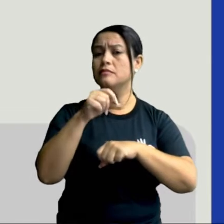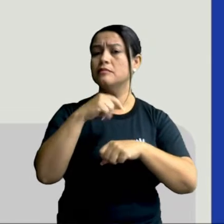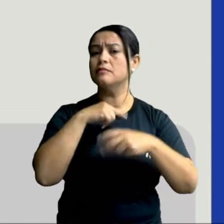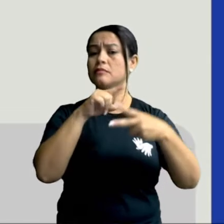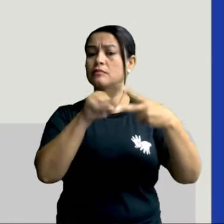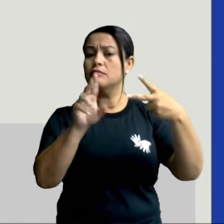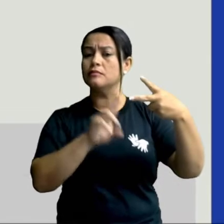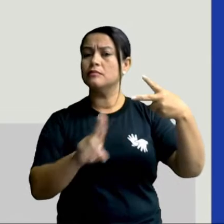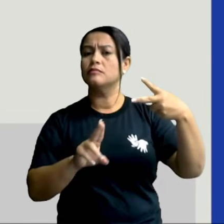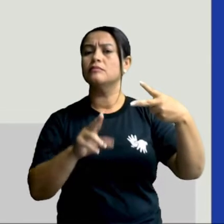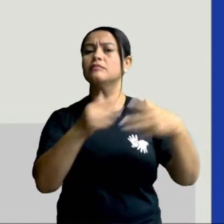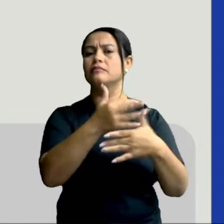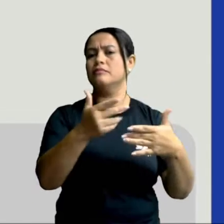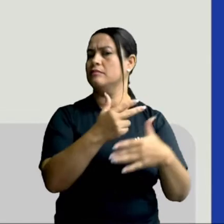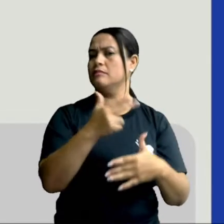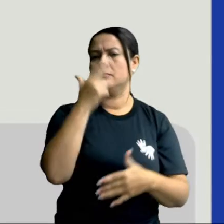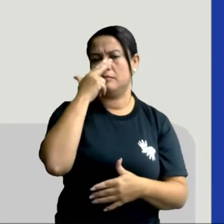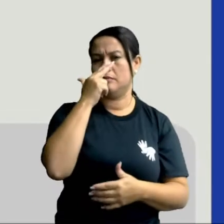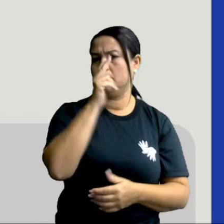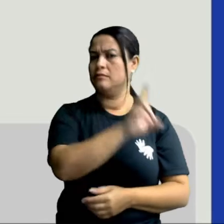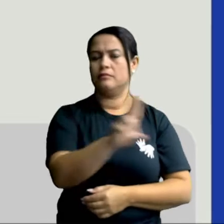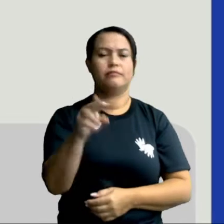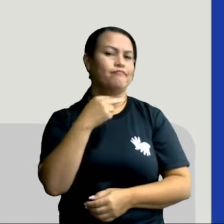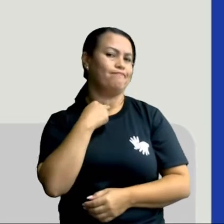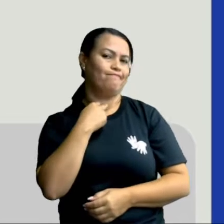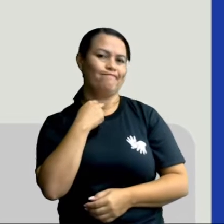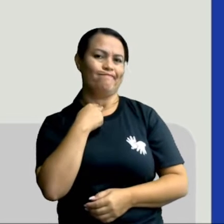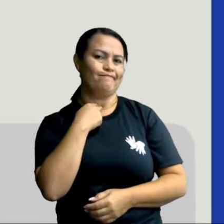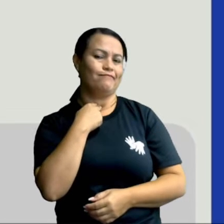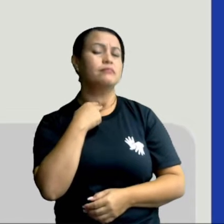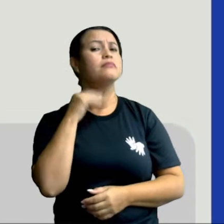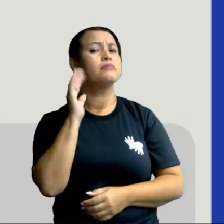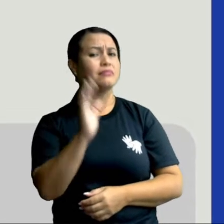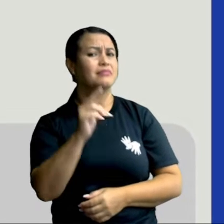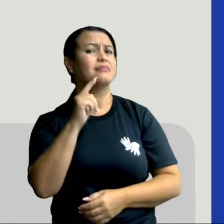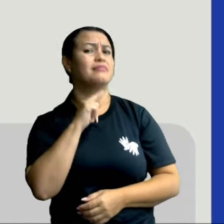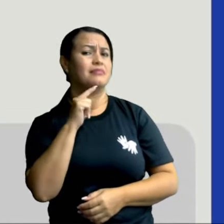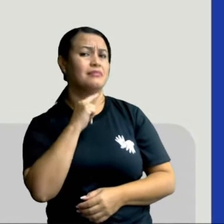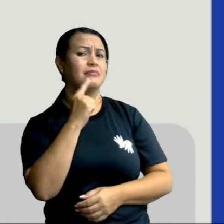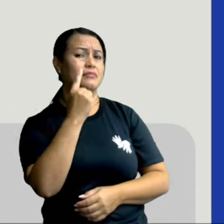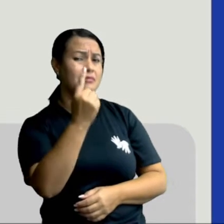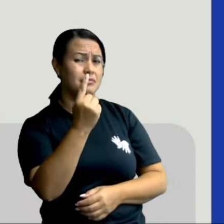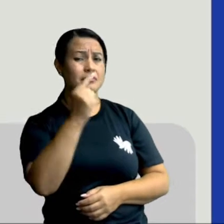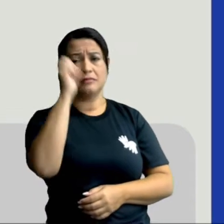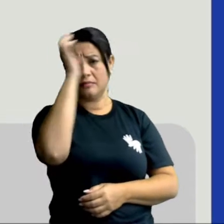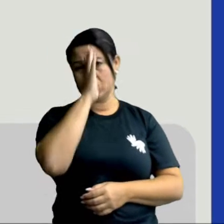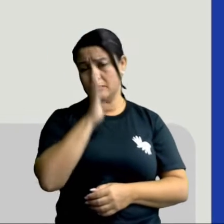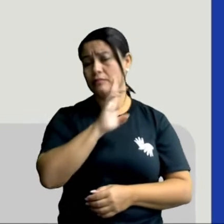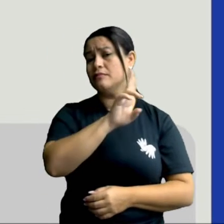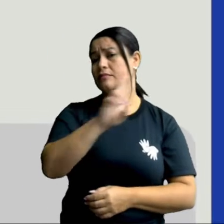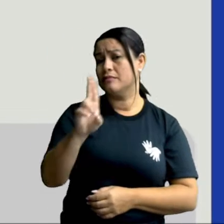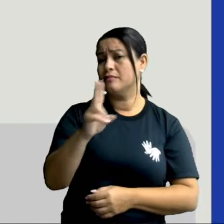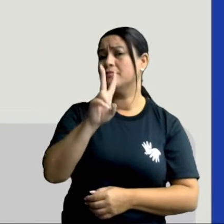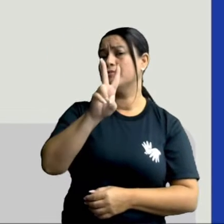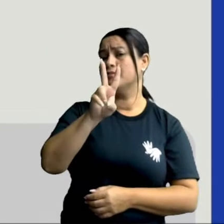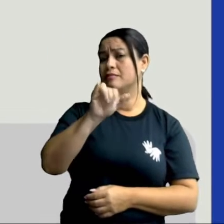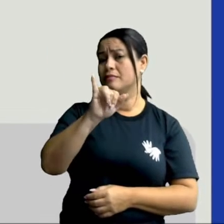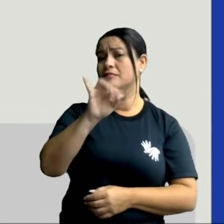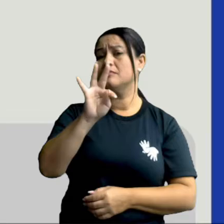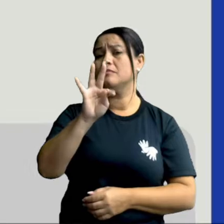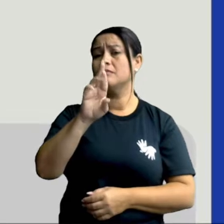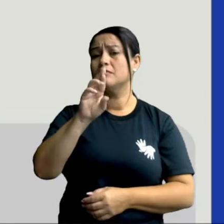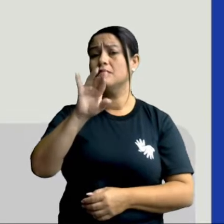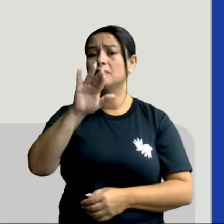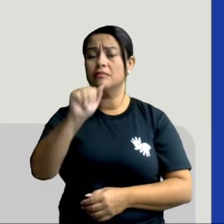não poderiam ter o mesmo nome. E já existia uma cidade aqui no Brasil com o nome de Vitória. Então,